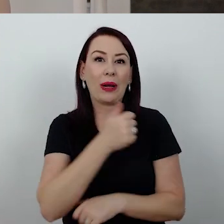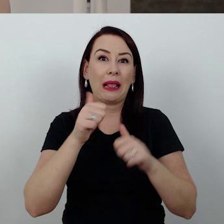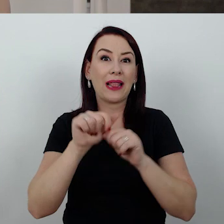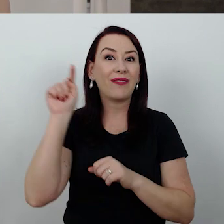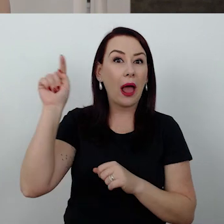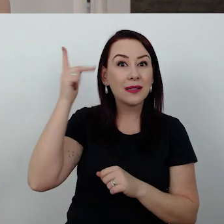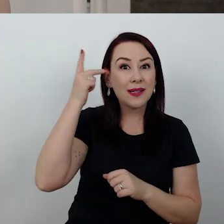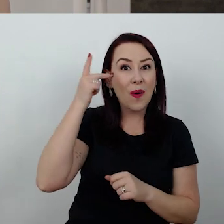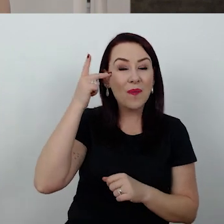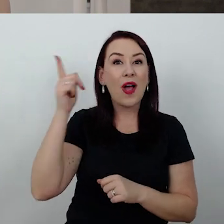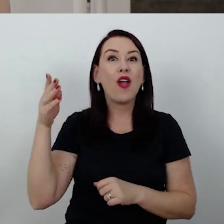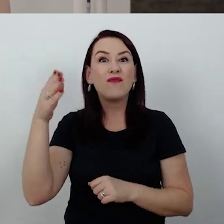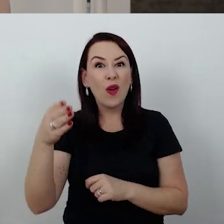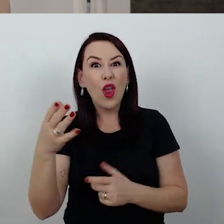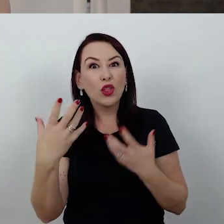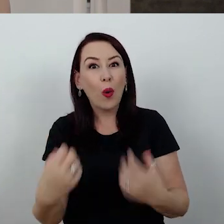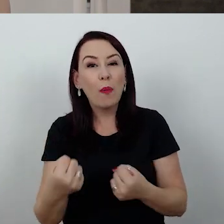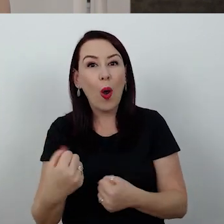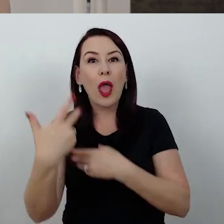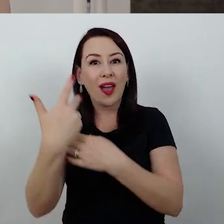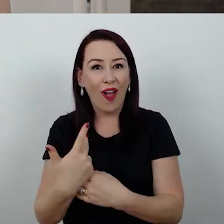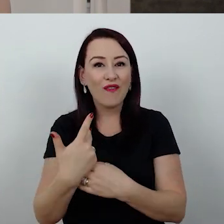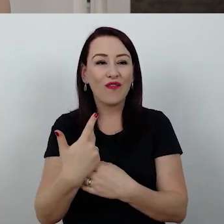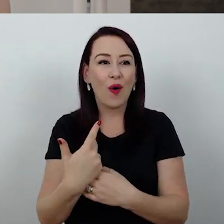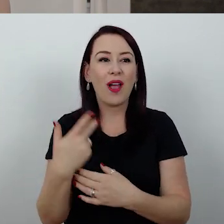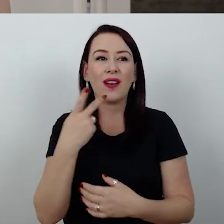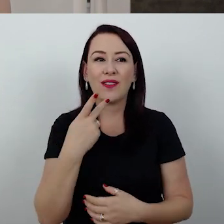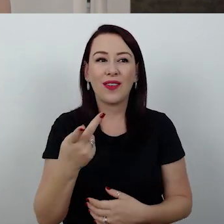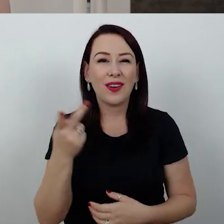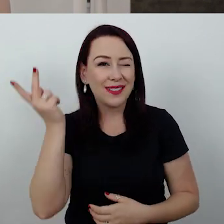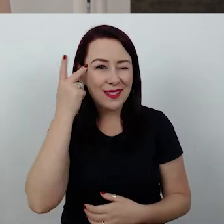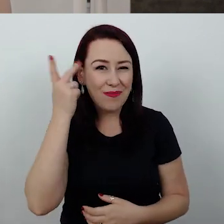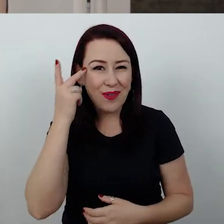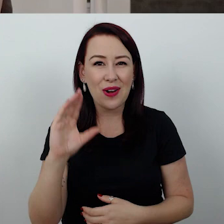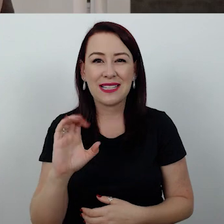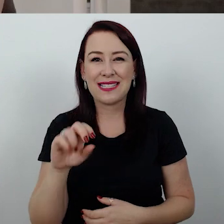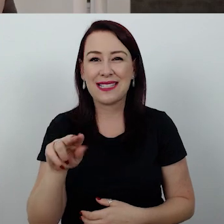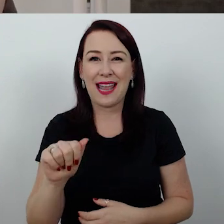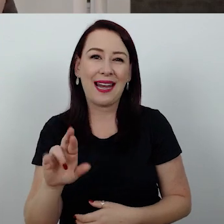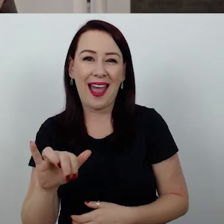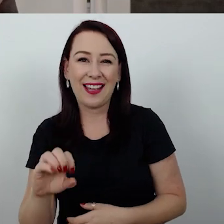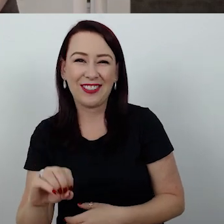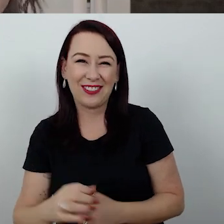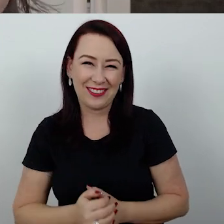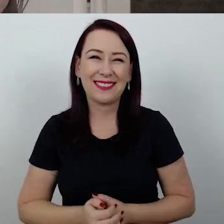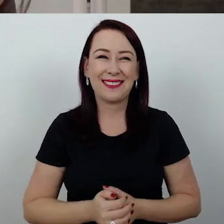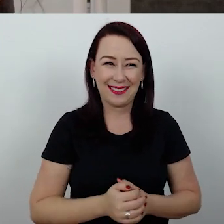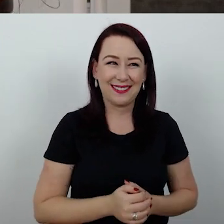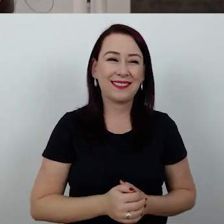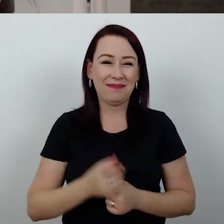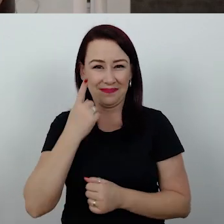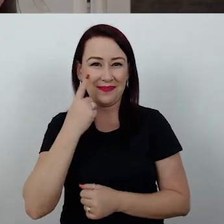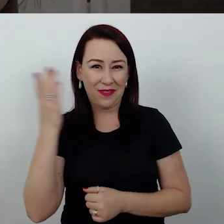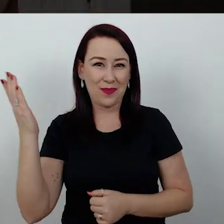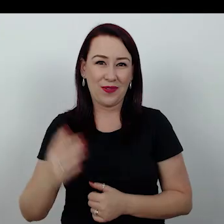casa dele filmar, ele topou e ele gravou, né? Ele só fala assim, São Paulo é cenário. Vou passar